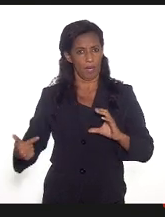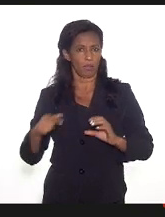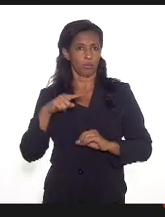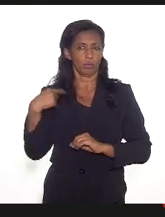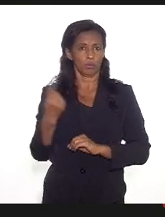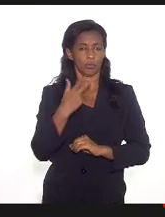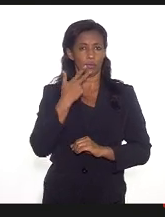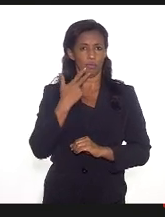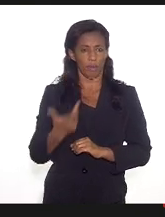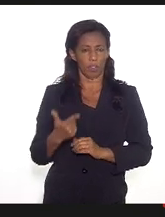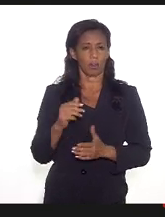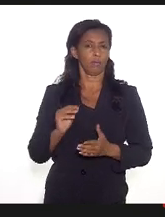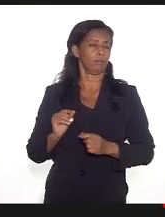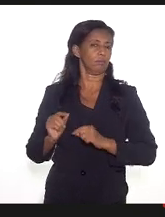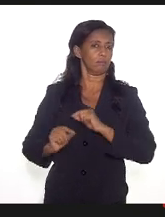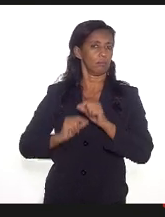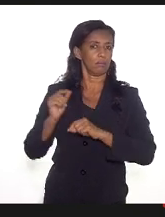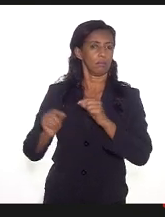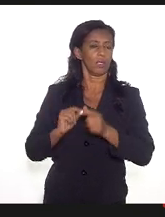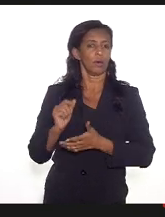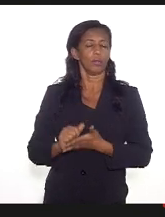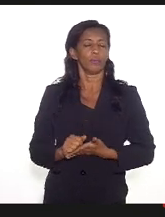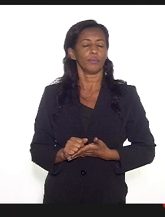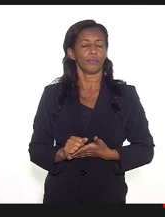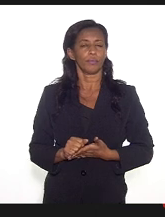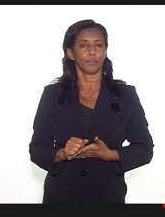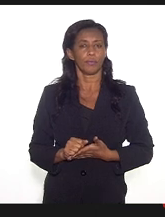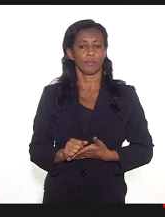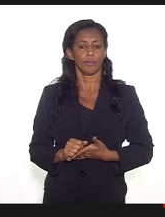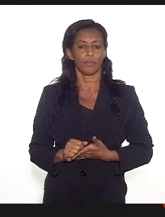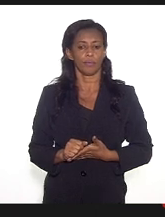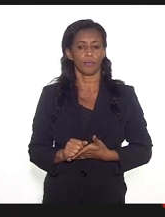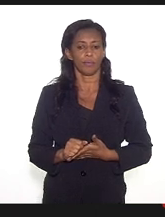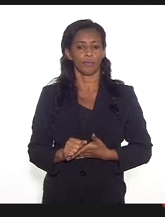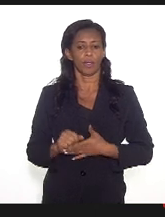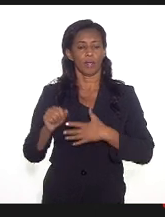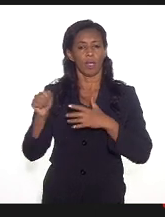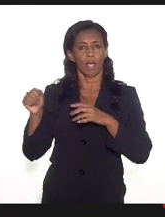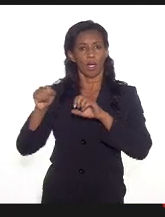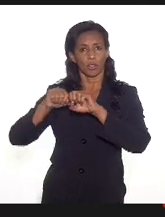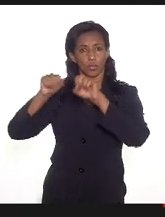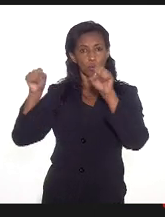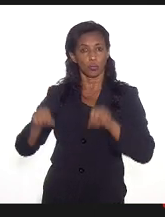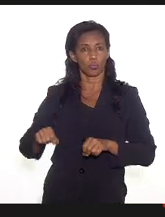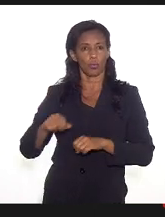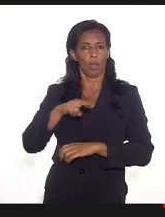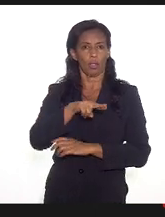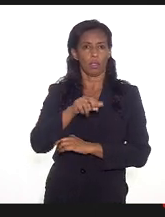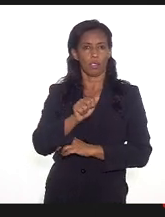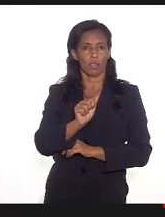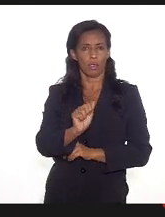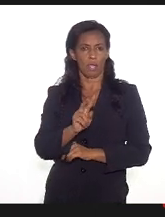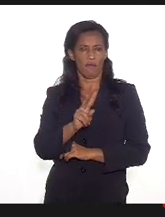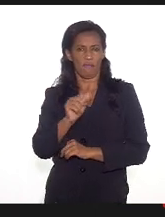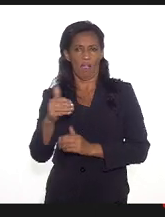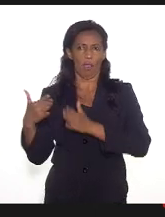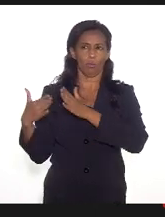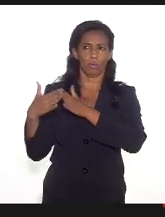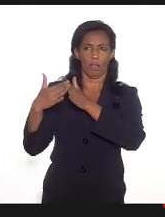o descomissionamento e desmantelamento de estruturas navais,